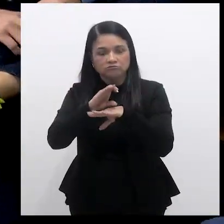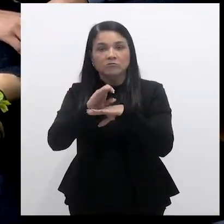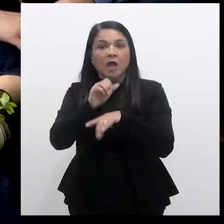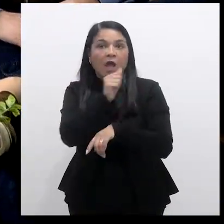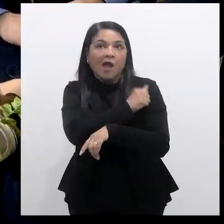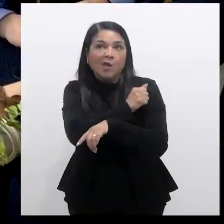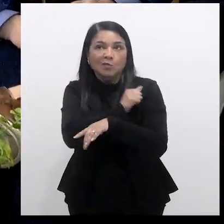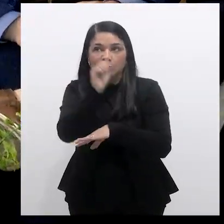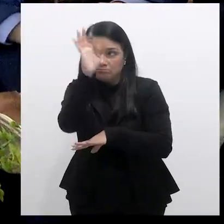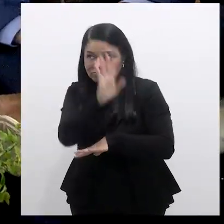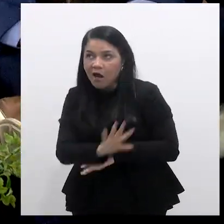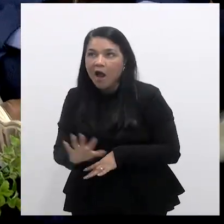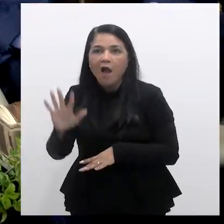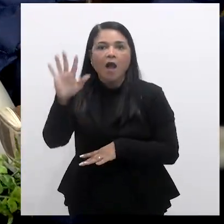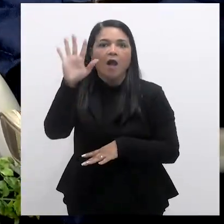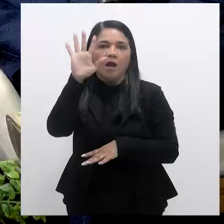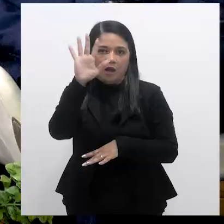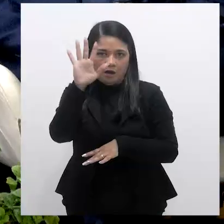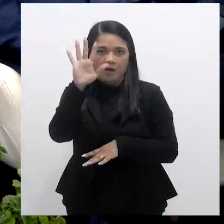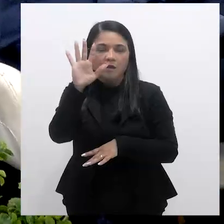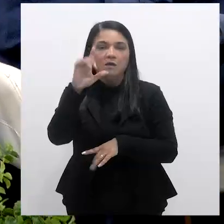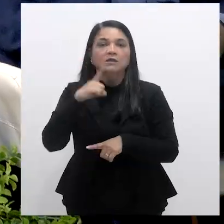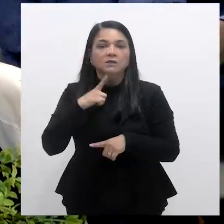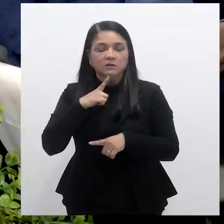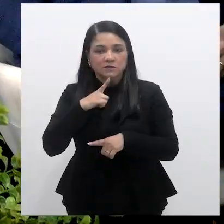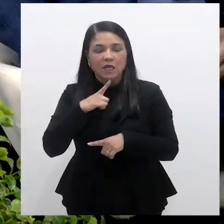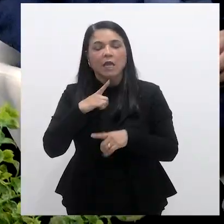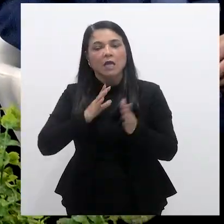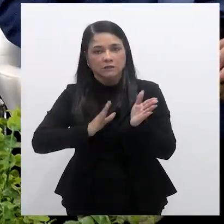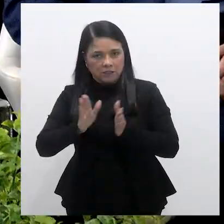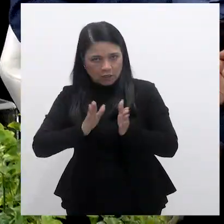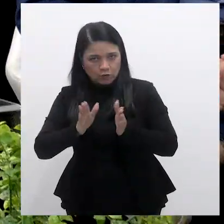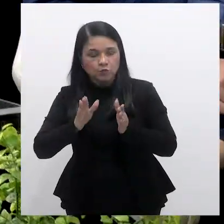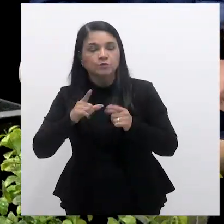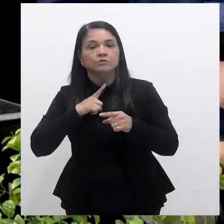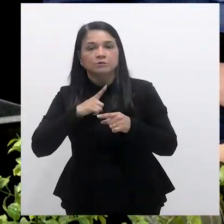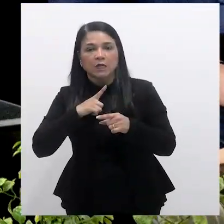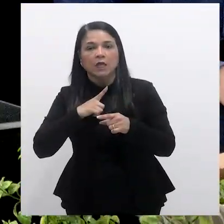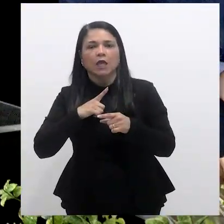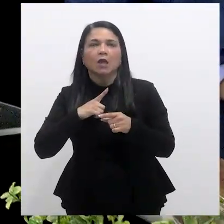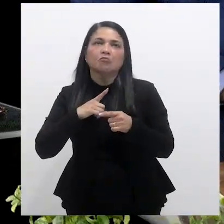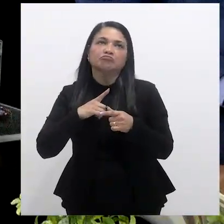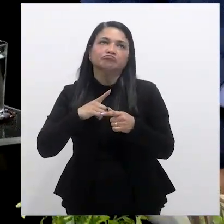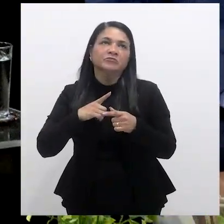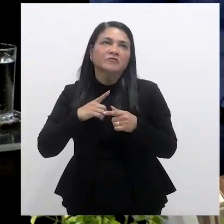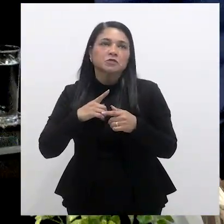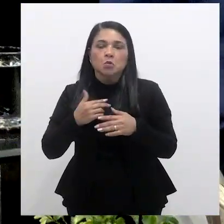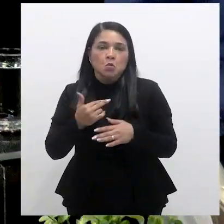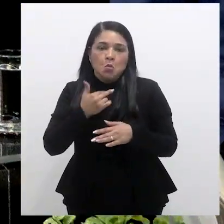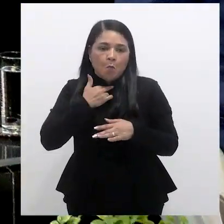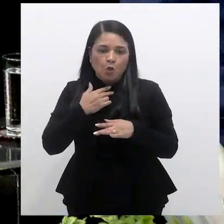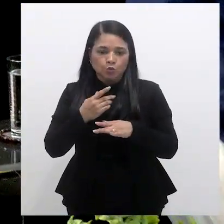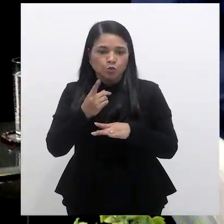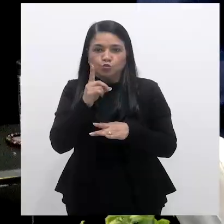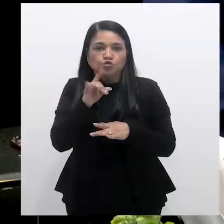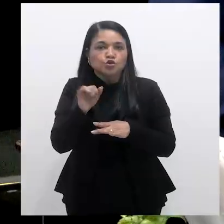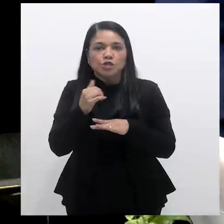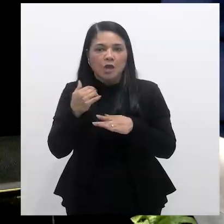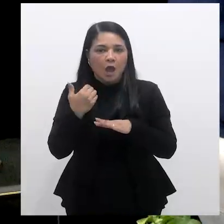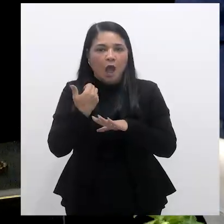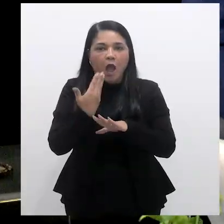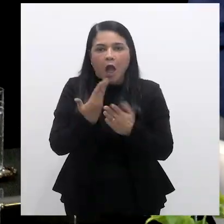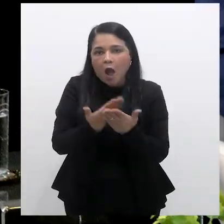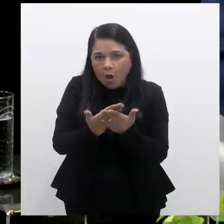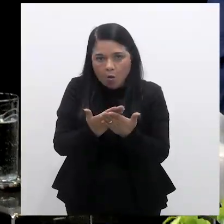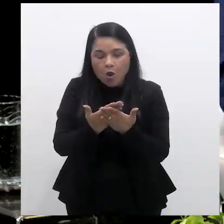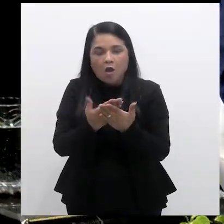nós temos alunos no Brasil todo, e tem esse acesso, e às vezes também, por algum motivo, não pode ir